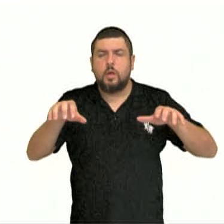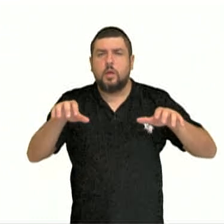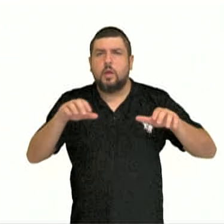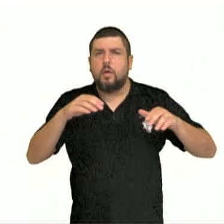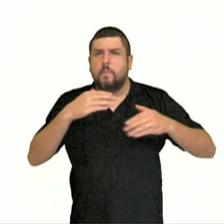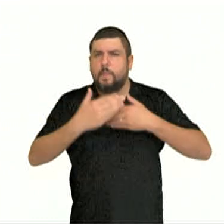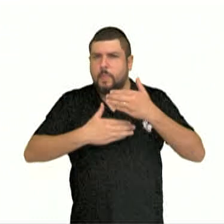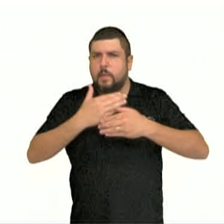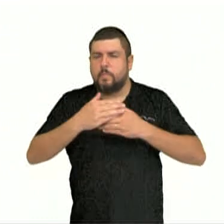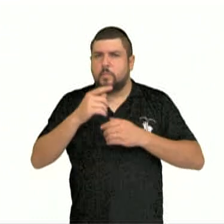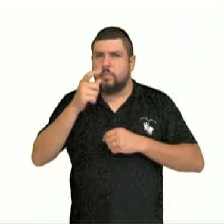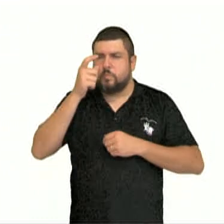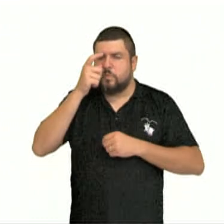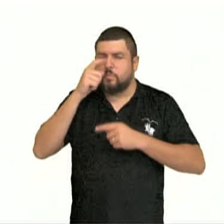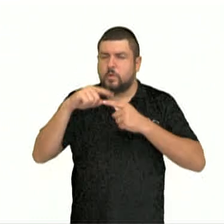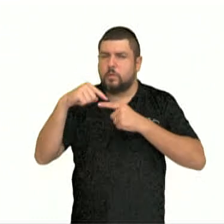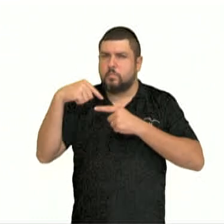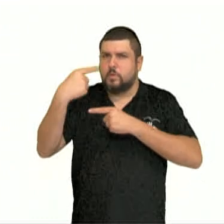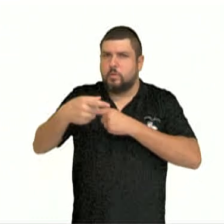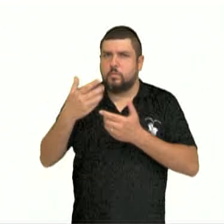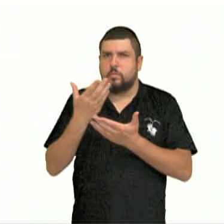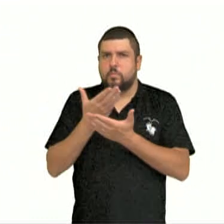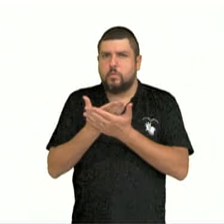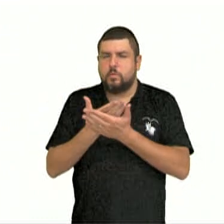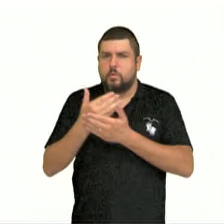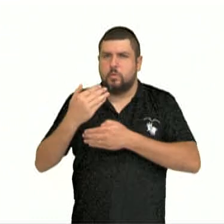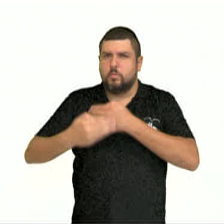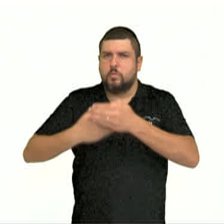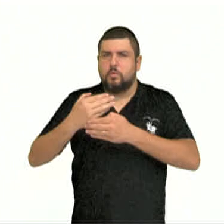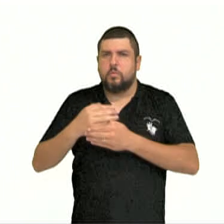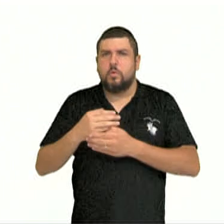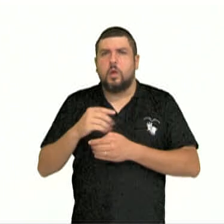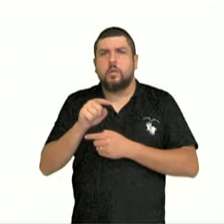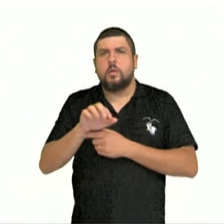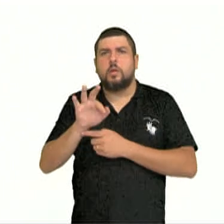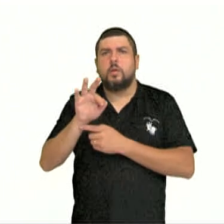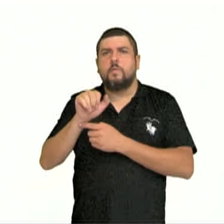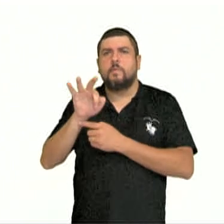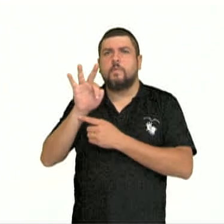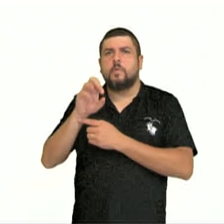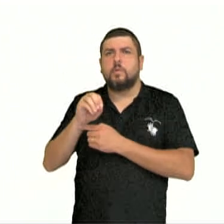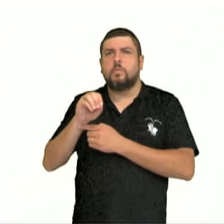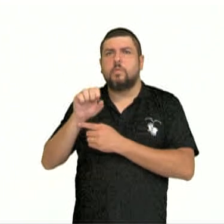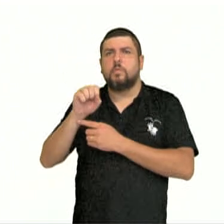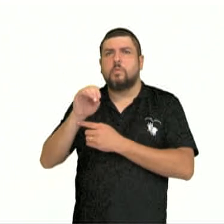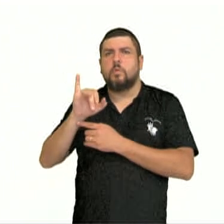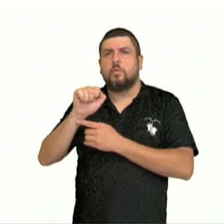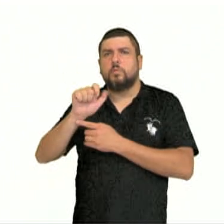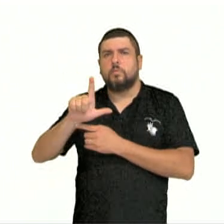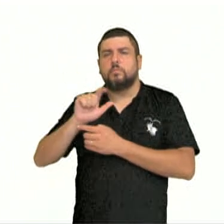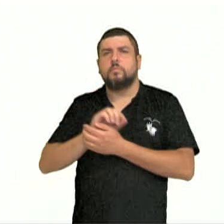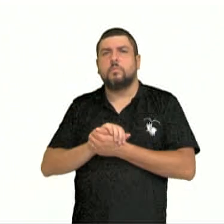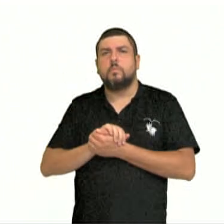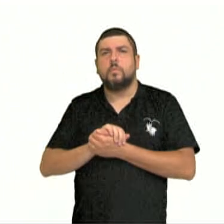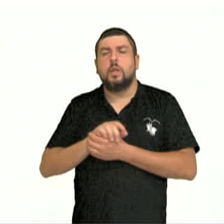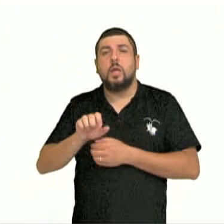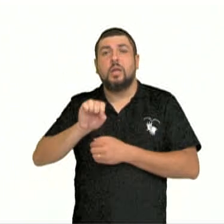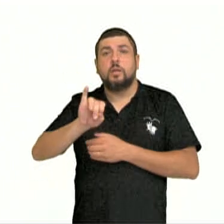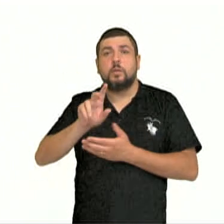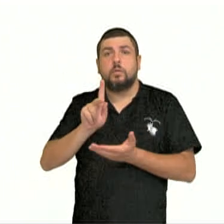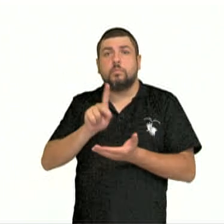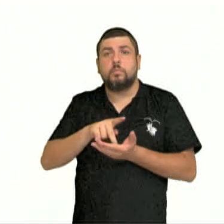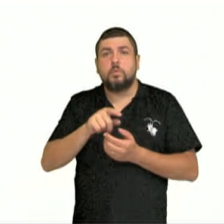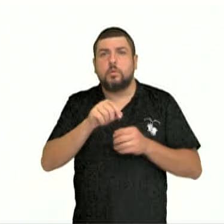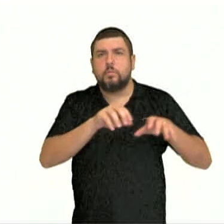ainda em outro momento, na outra próxima aula, que ele vai chamar de fatos sociais, se cumpriam essas funções e se eram plausíveis de análise